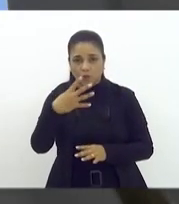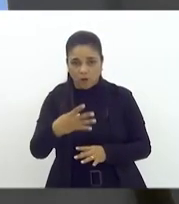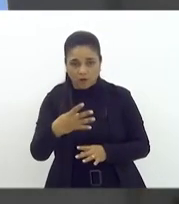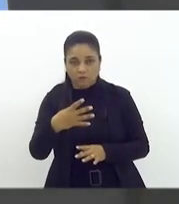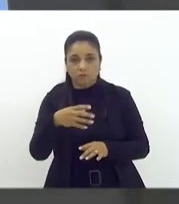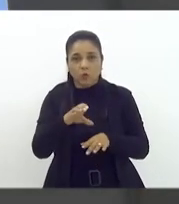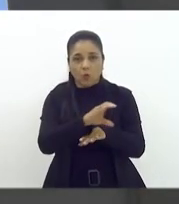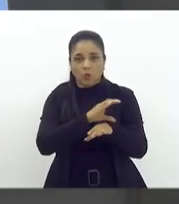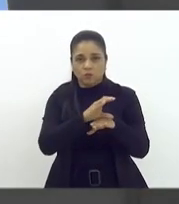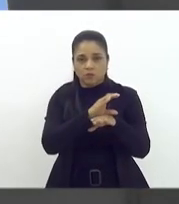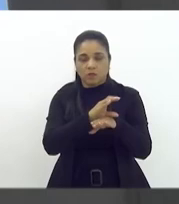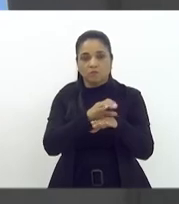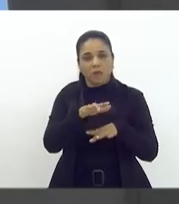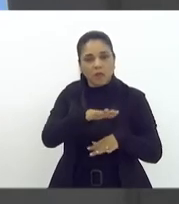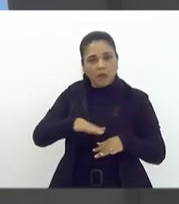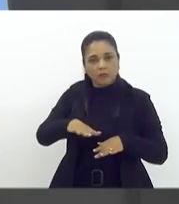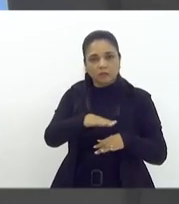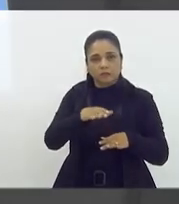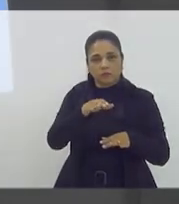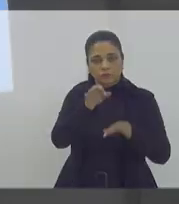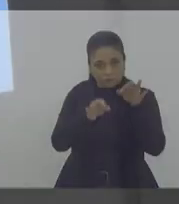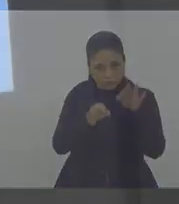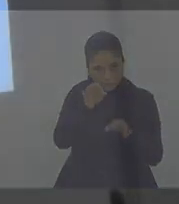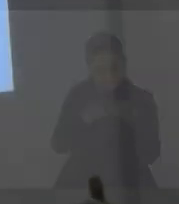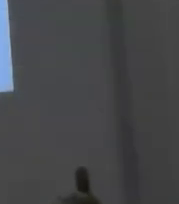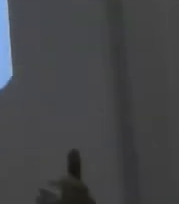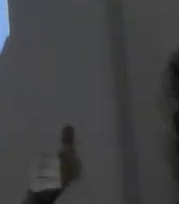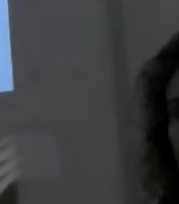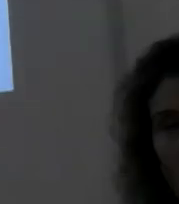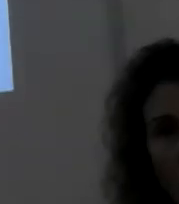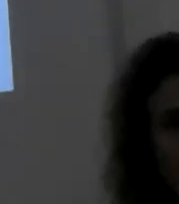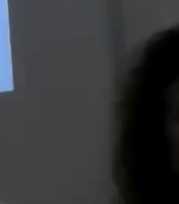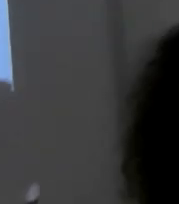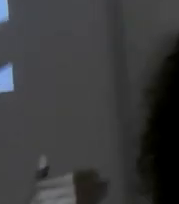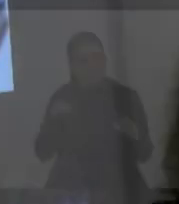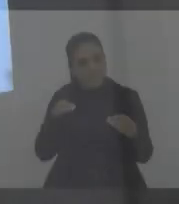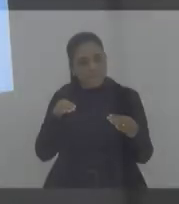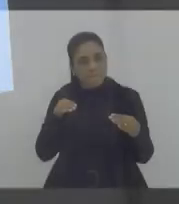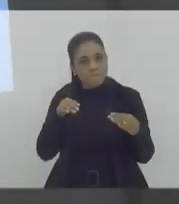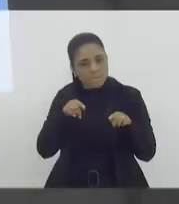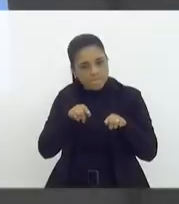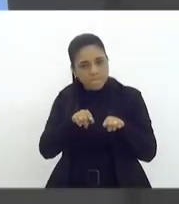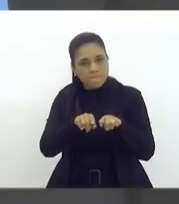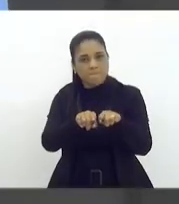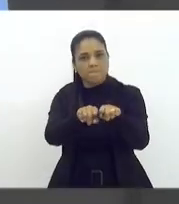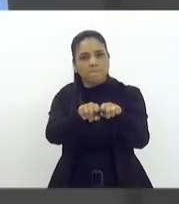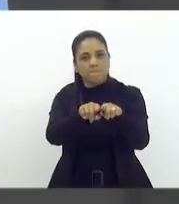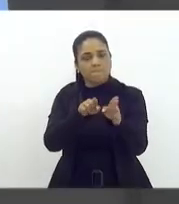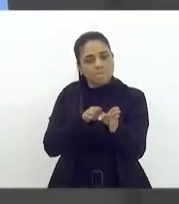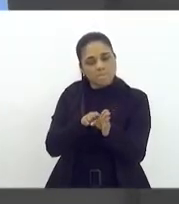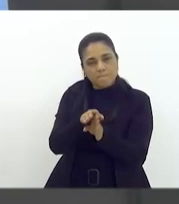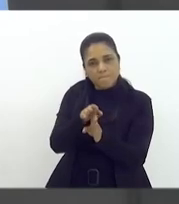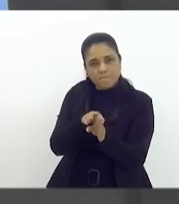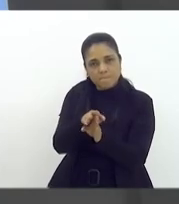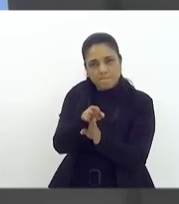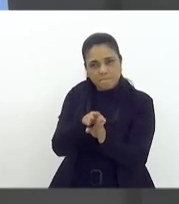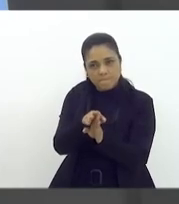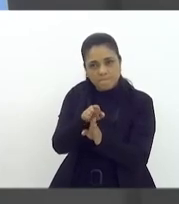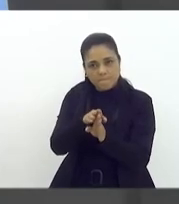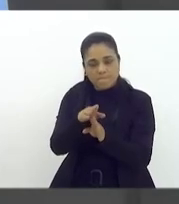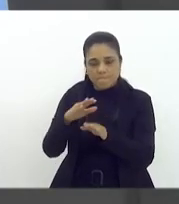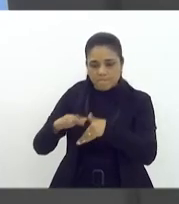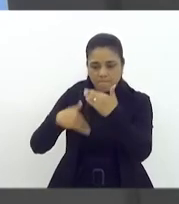não é que alinhou as suas recomendações a esses